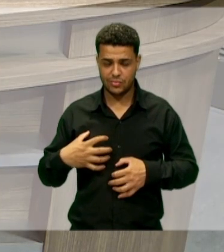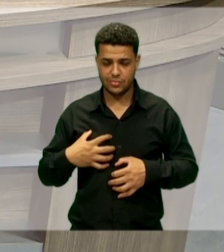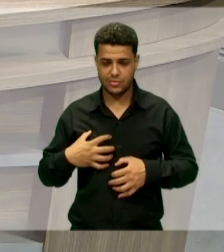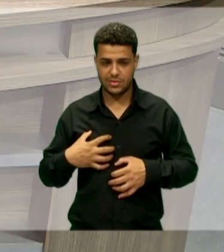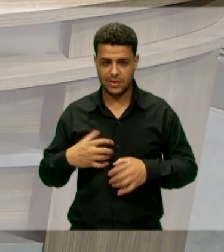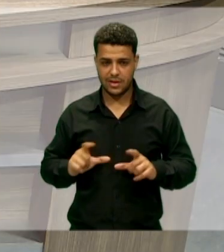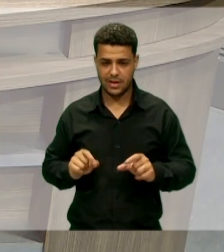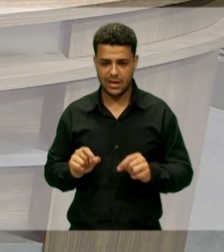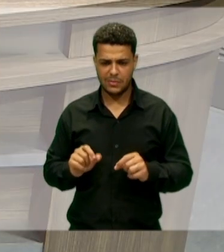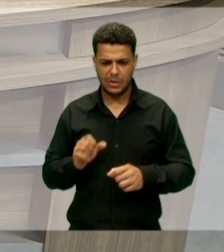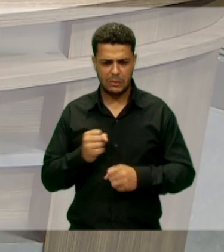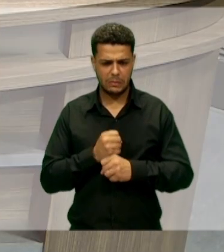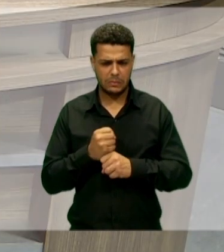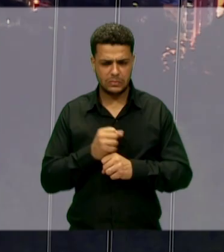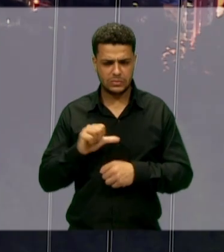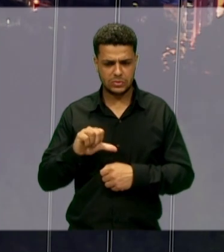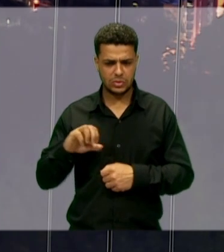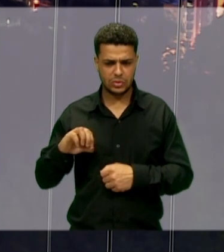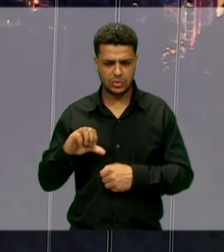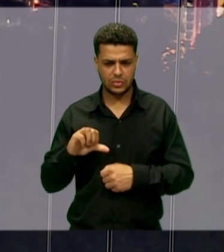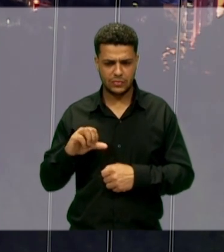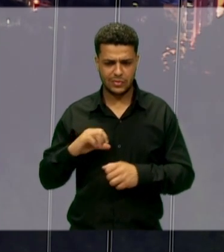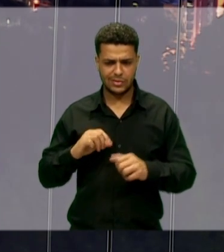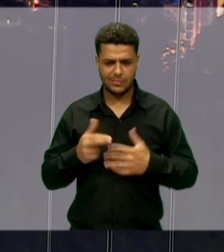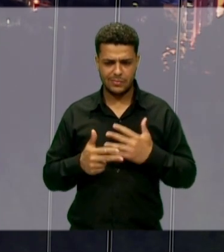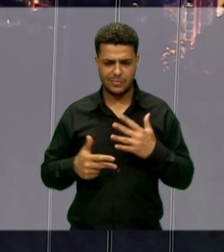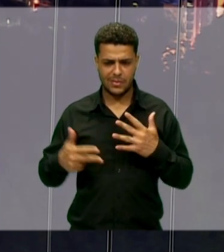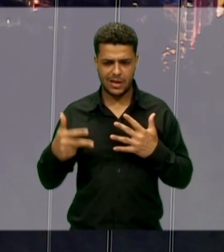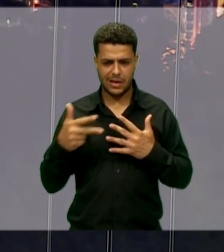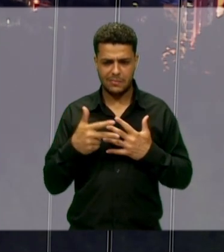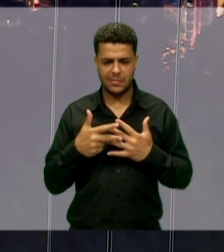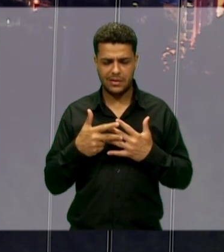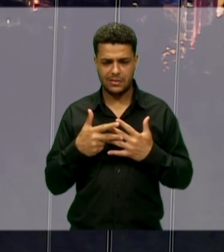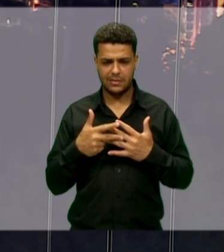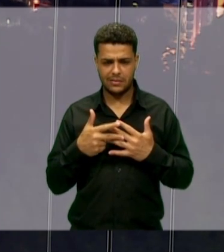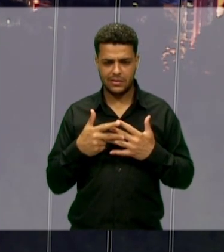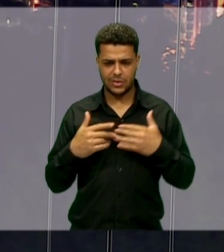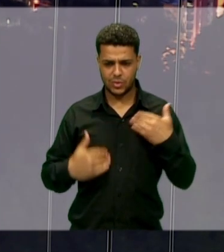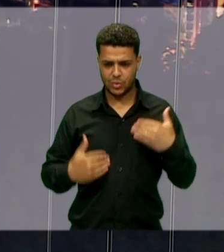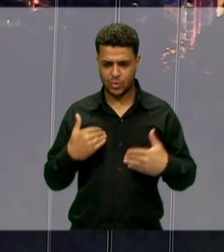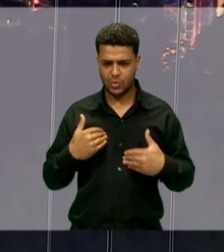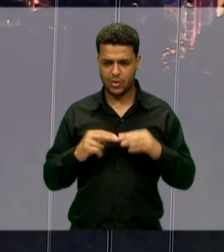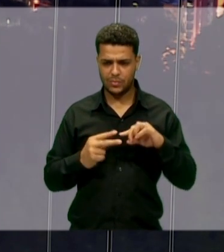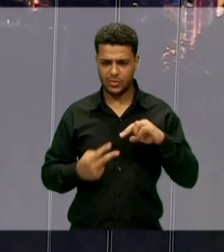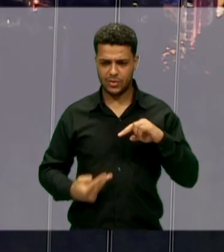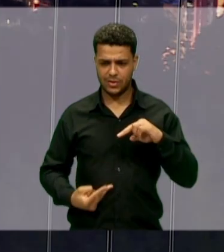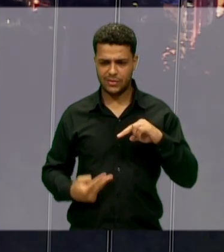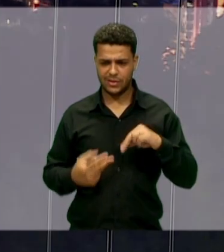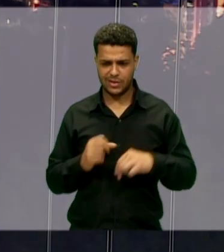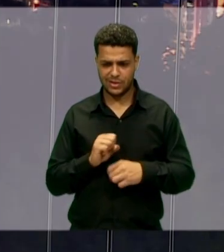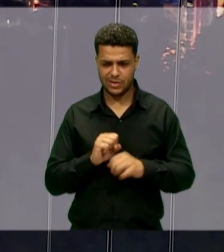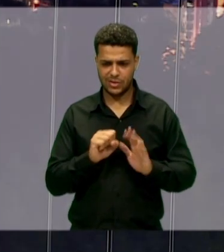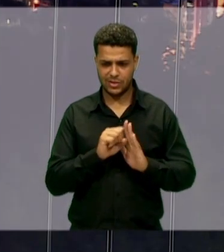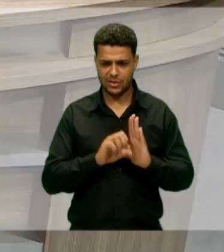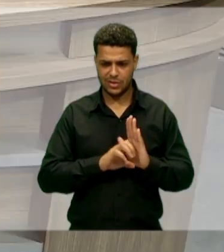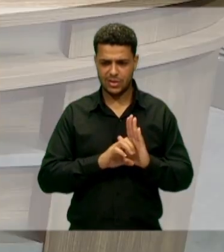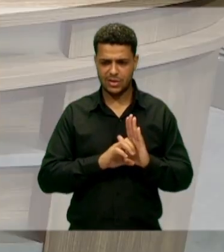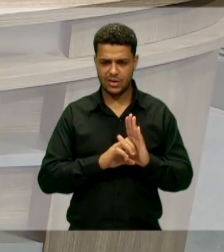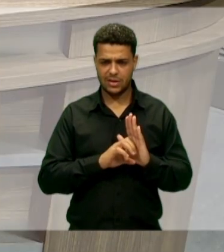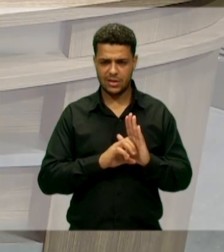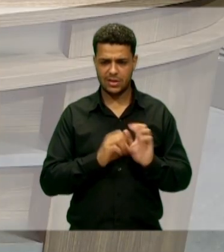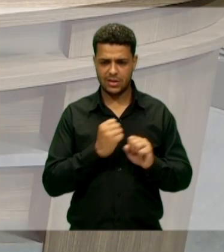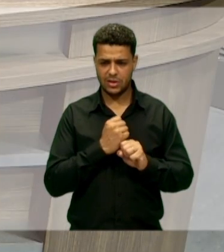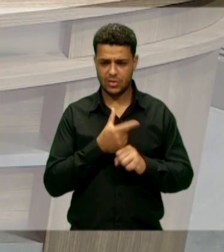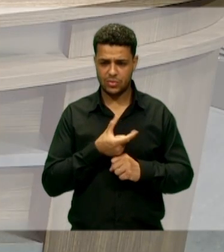anos 90 que foi feito o mapeamento do genoma humano, foi completado acho que nos anos 2000, né?